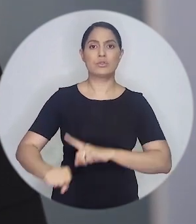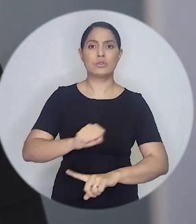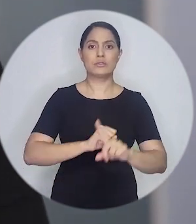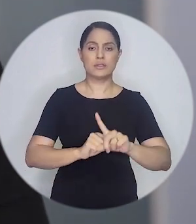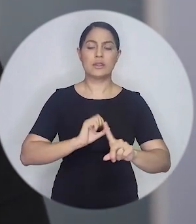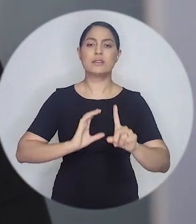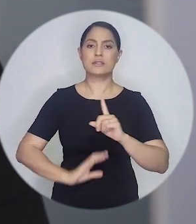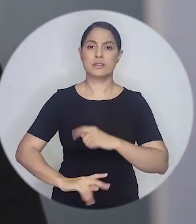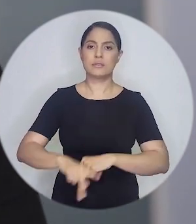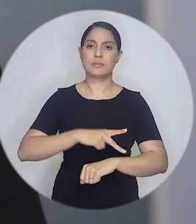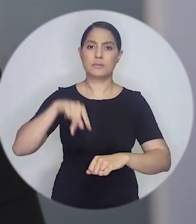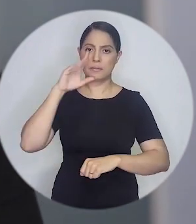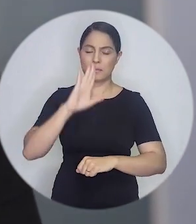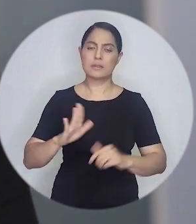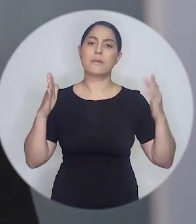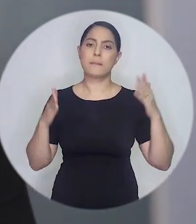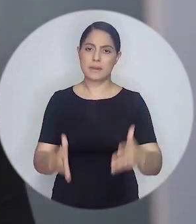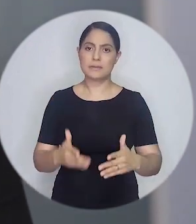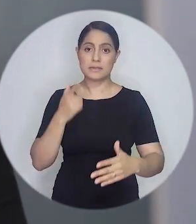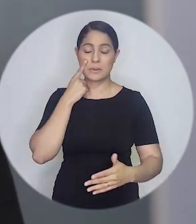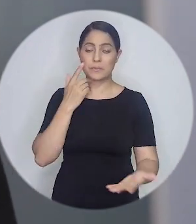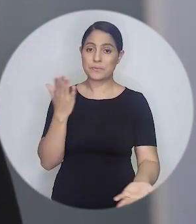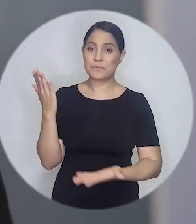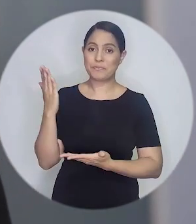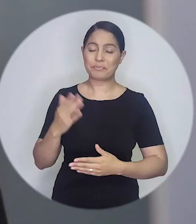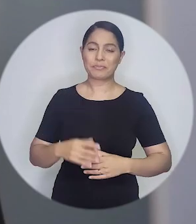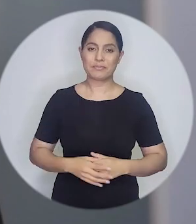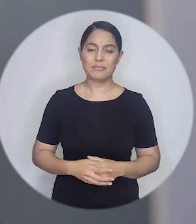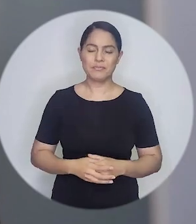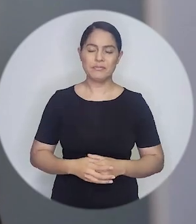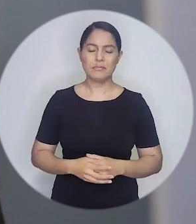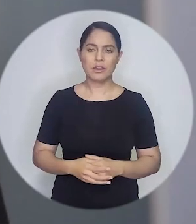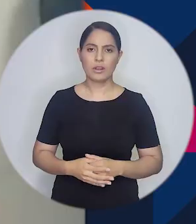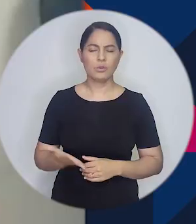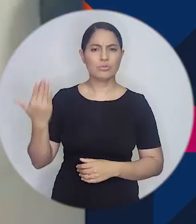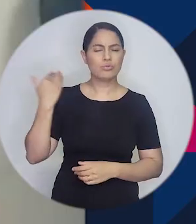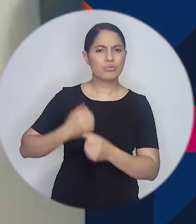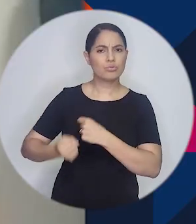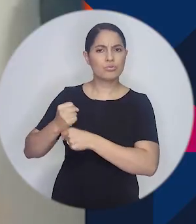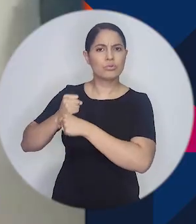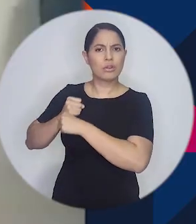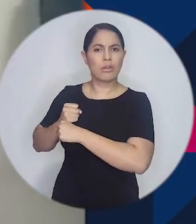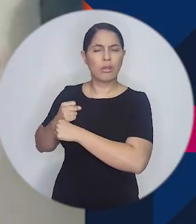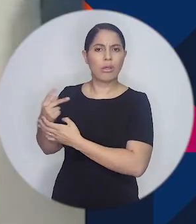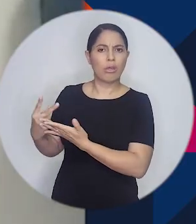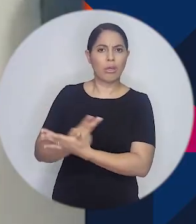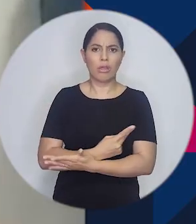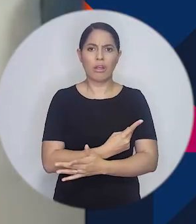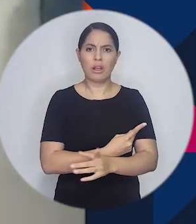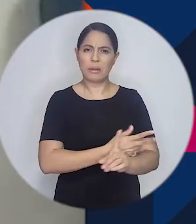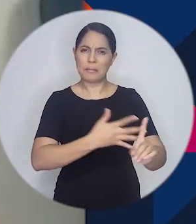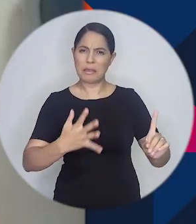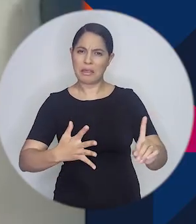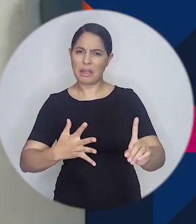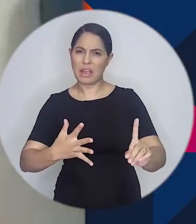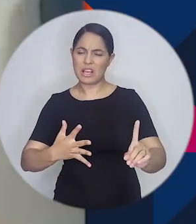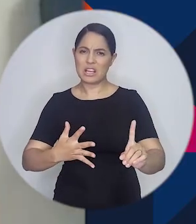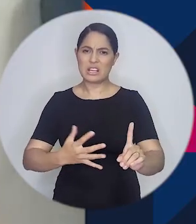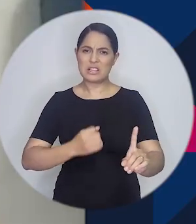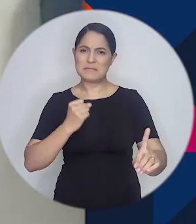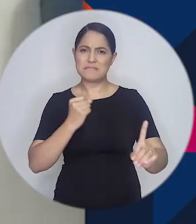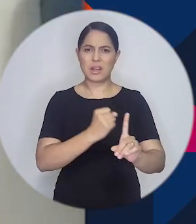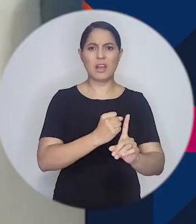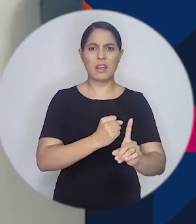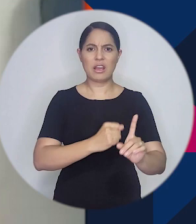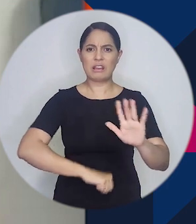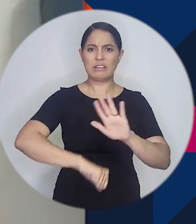como maior entidade da sociedade civil brasileira, tem feito sua parte. Acompanhe. Nos últimos anos, nós temos visto um aumento do registro de crimes